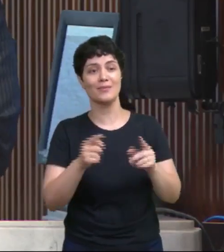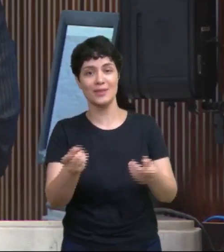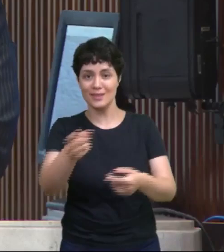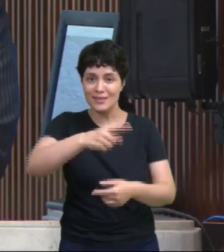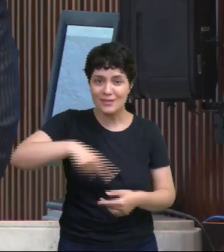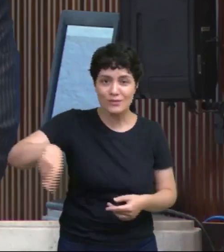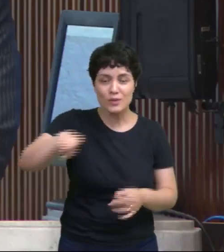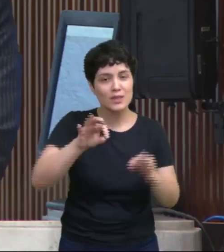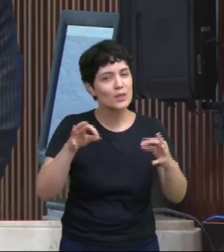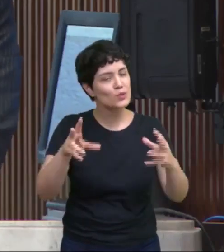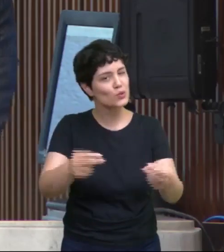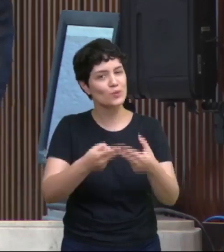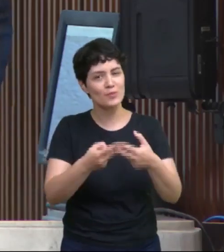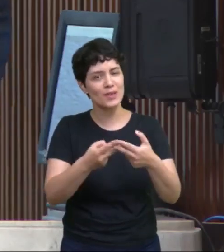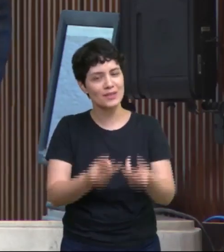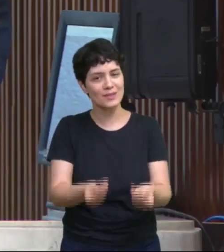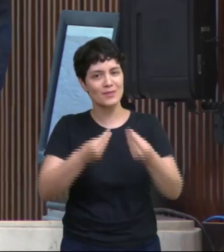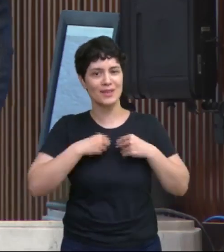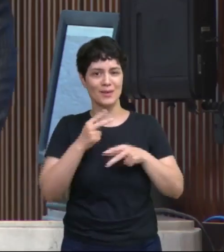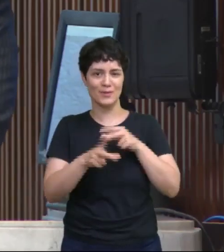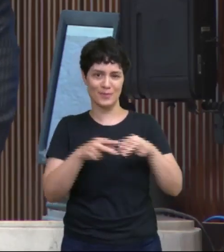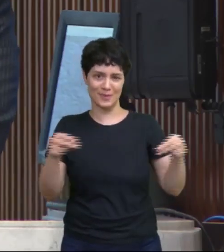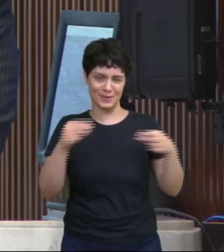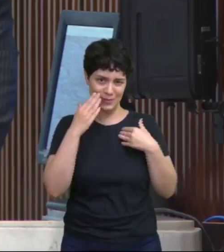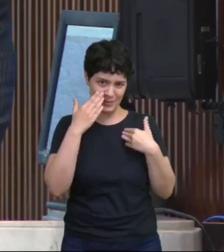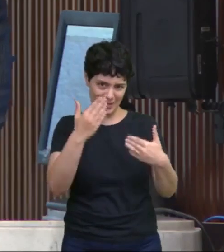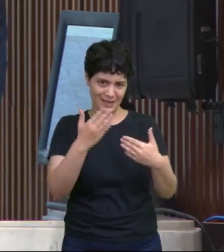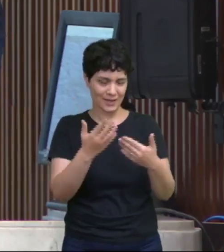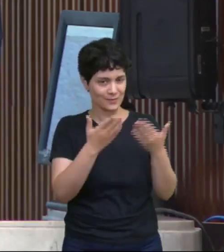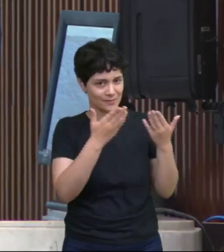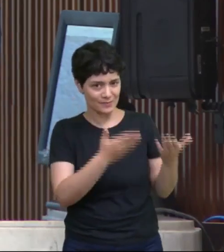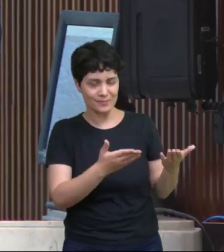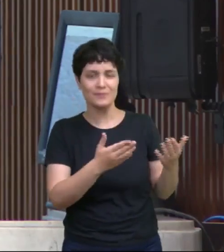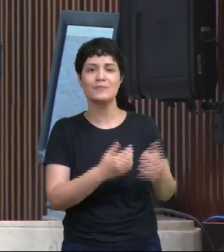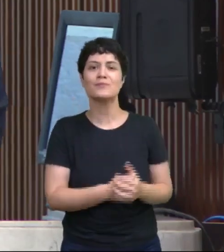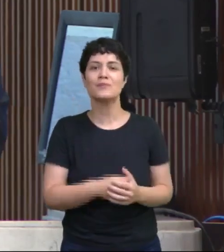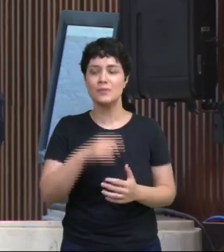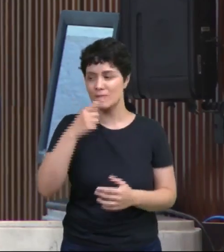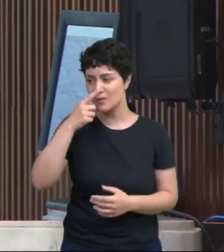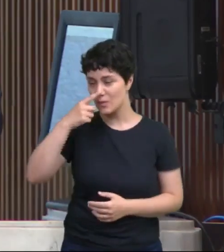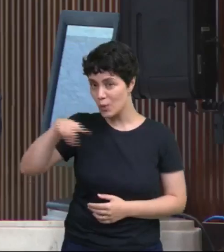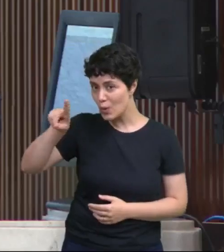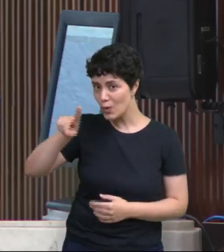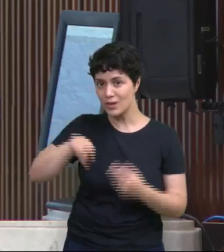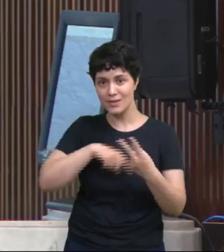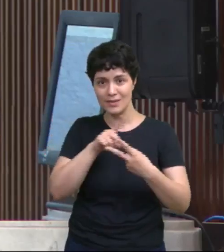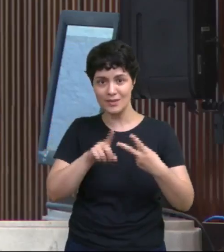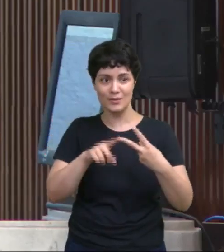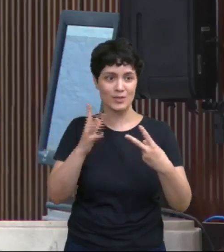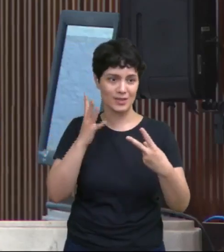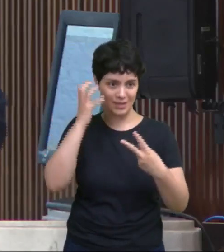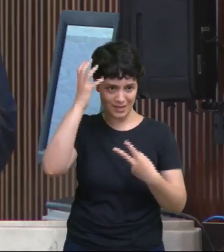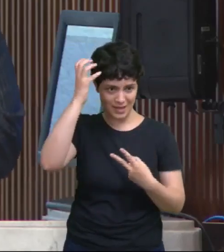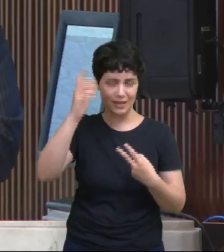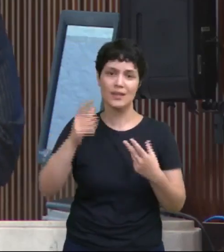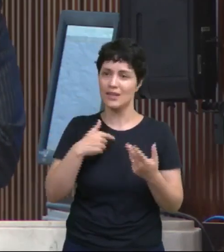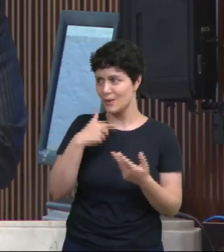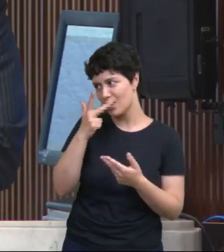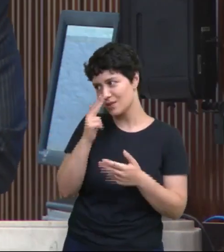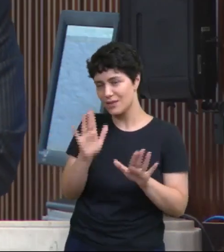a paciência de todos. Fabrício Douglas, por favor, daí o Renato Freitas, e eu acho que daí eu encerro para o presidente